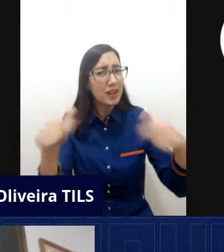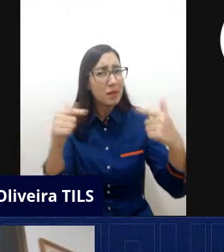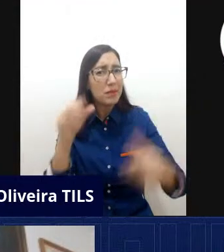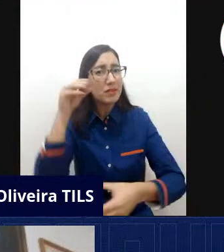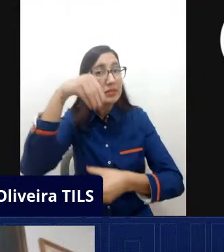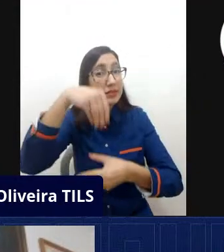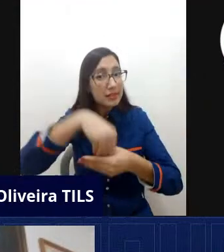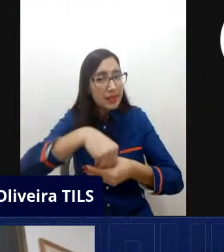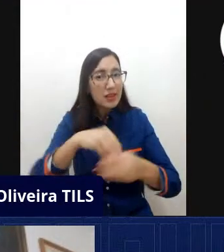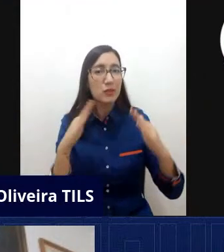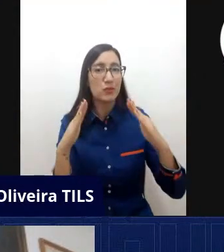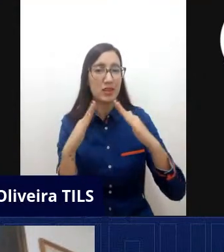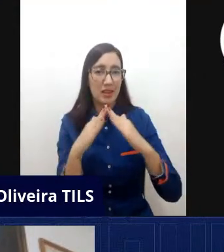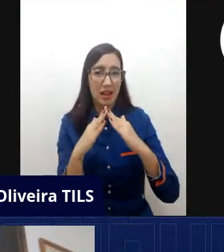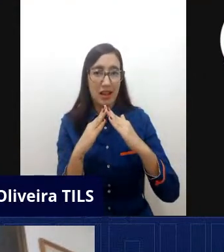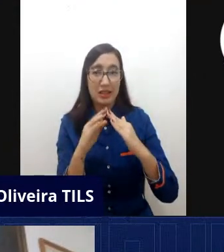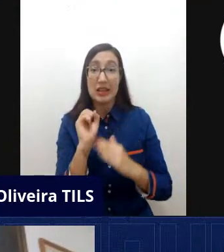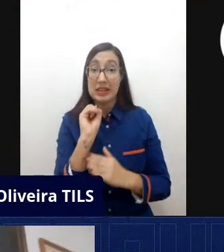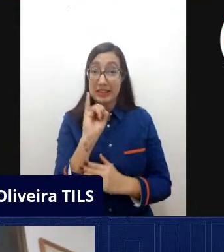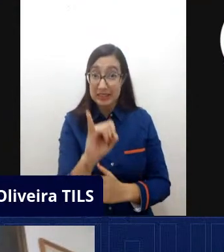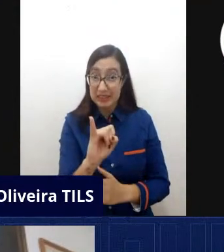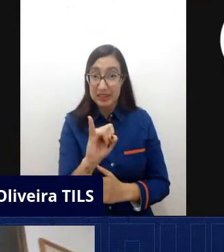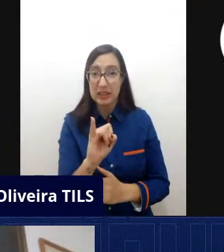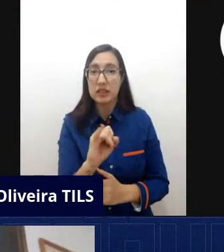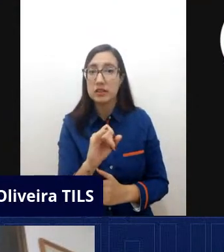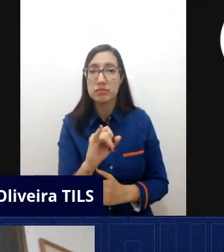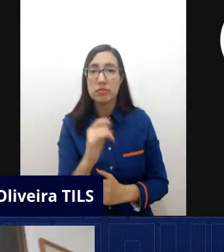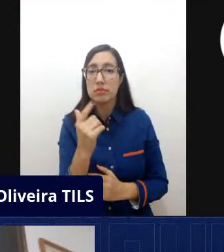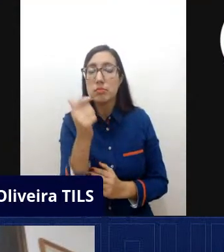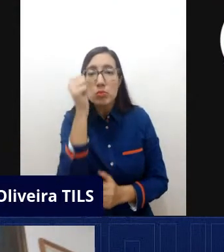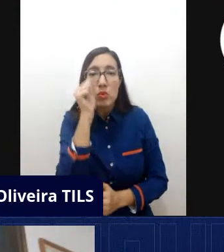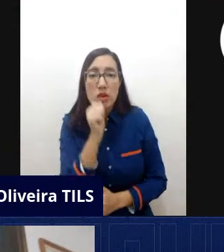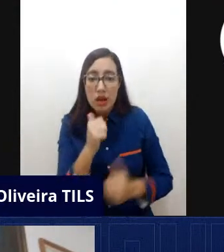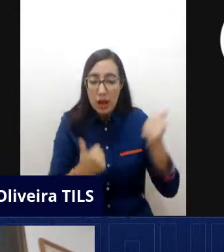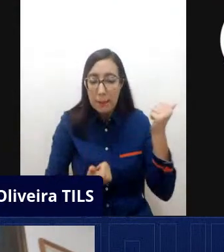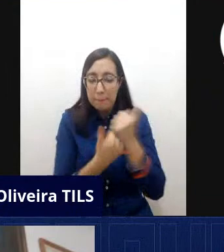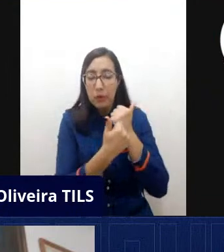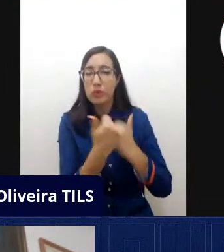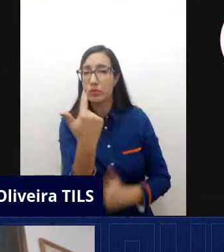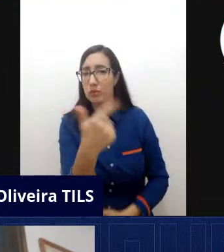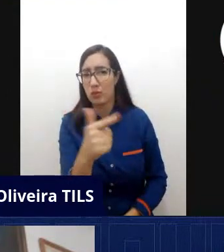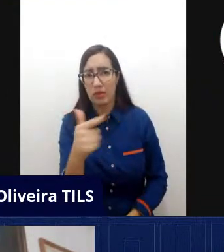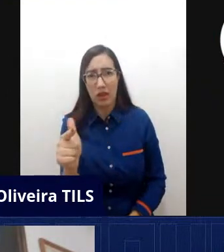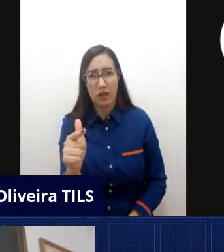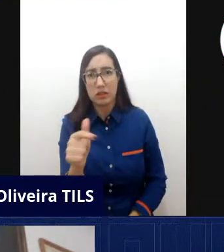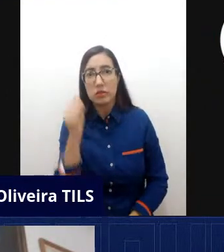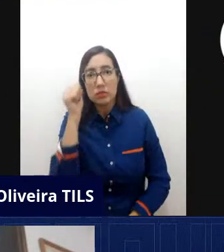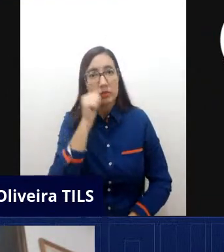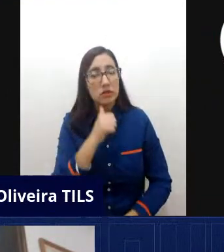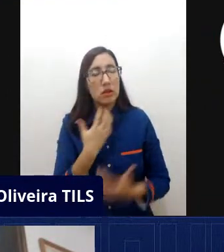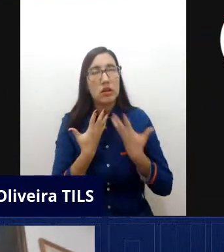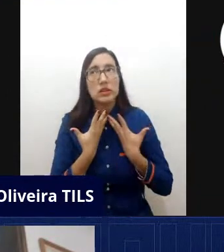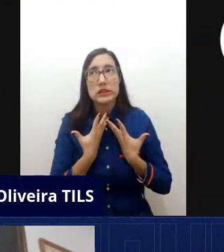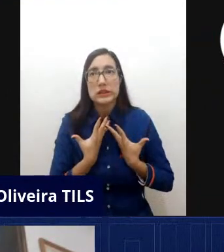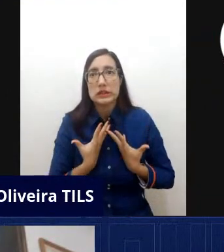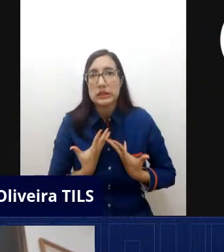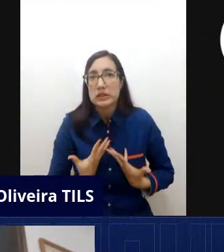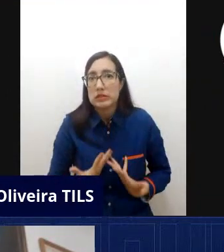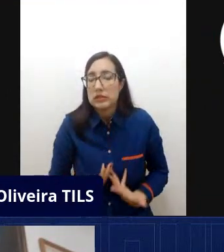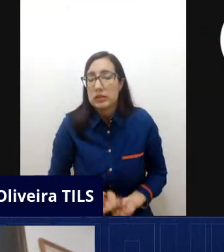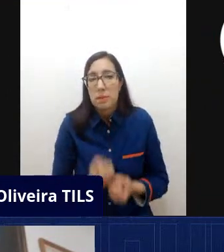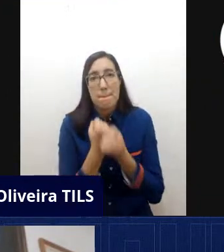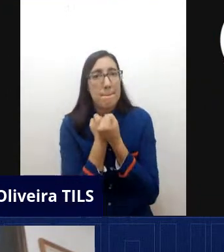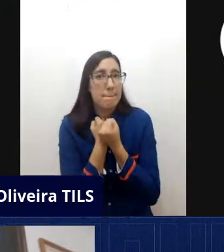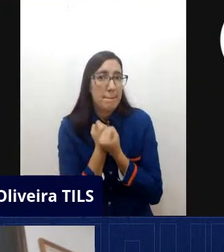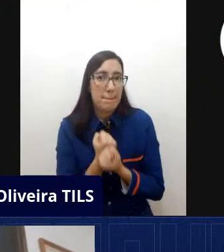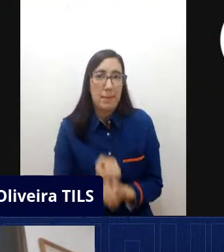não é dividido, ele sobrecarga para algumas pessoas dessa família de forma muito diferente, no caso são as mulheres.